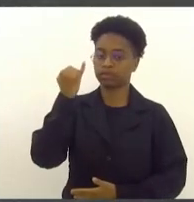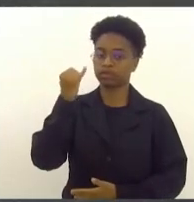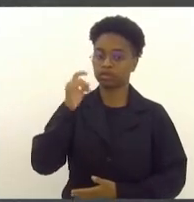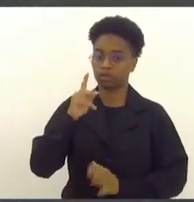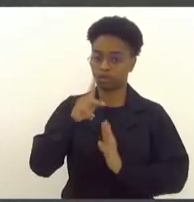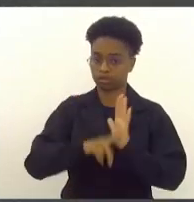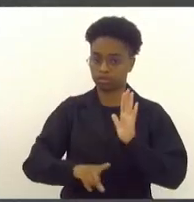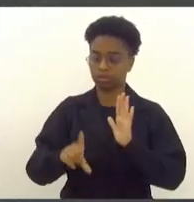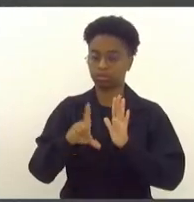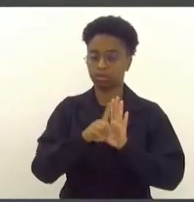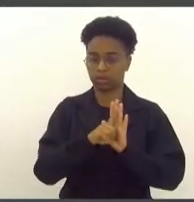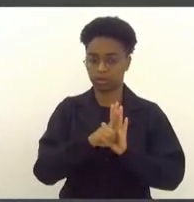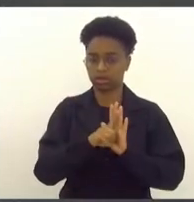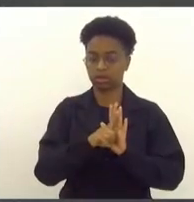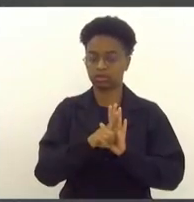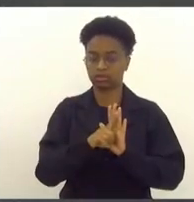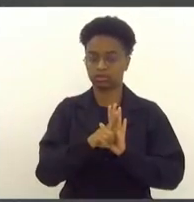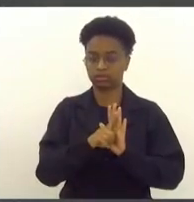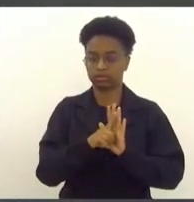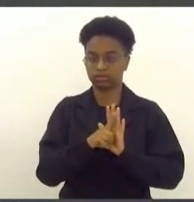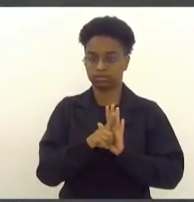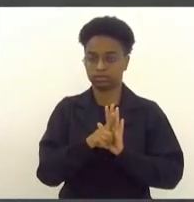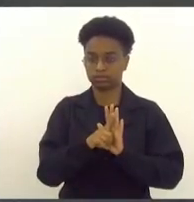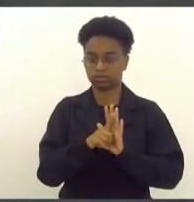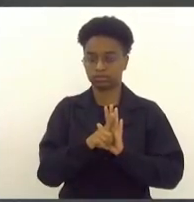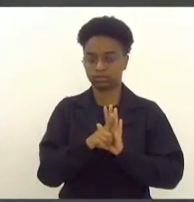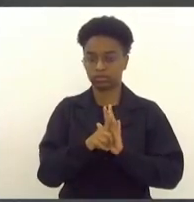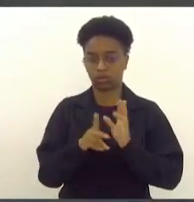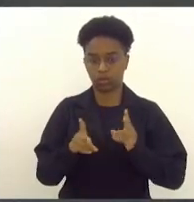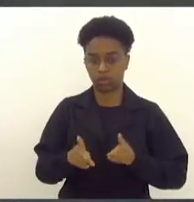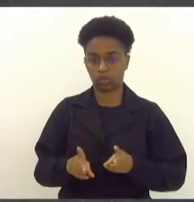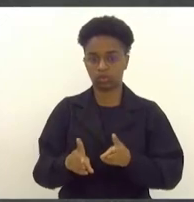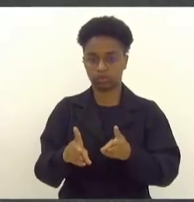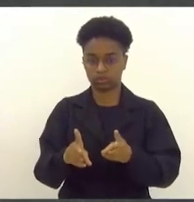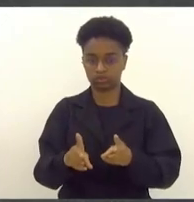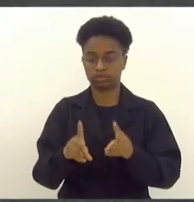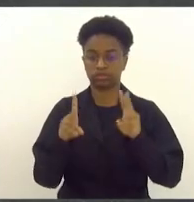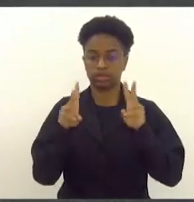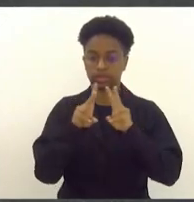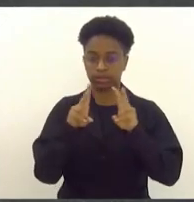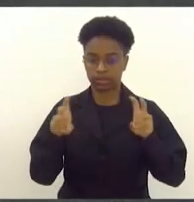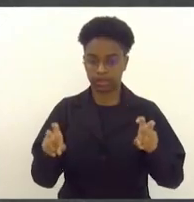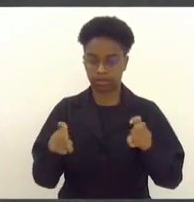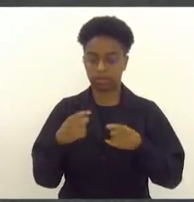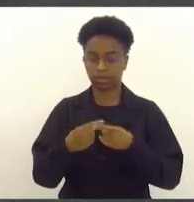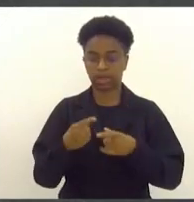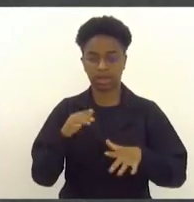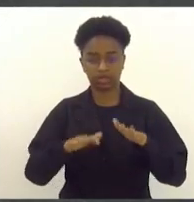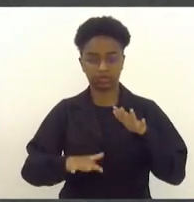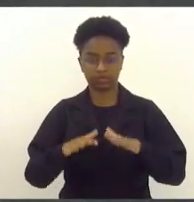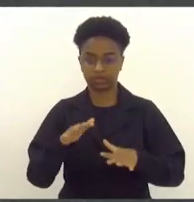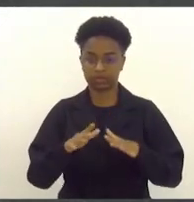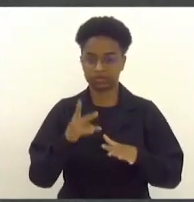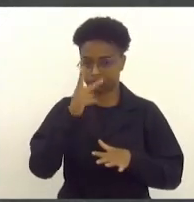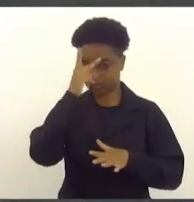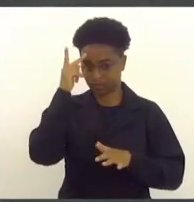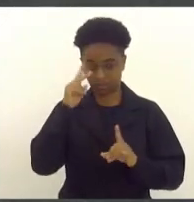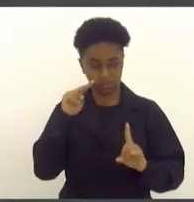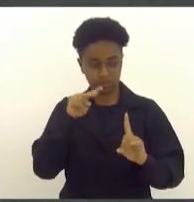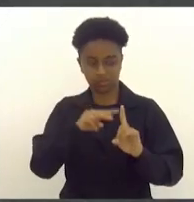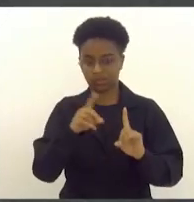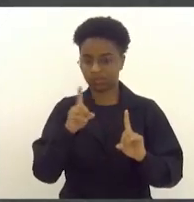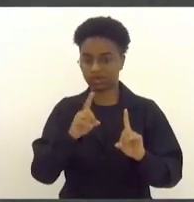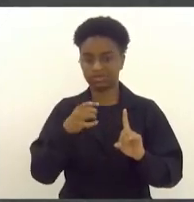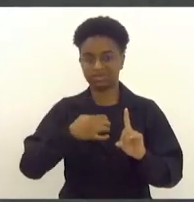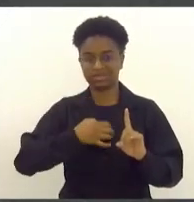esse projeto de lei ele possa perseguir um tema que muitas vezes não é olhado de maneira concreta